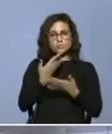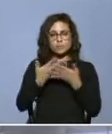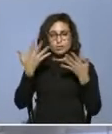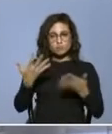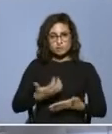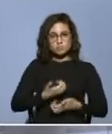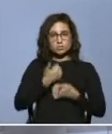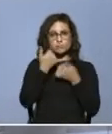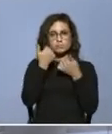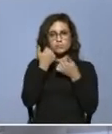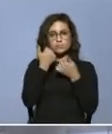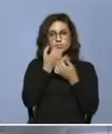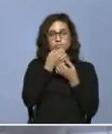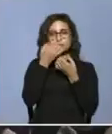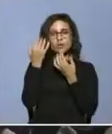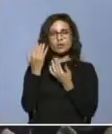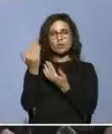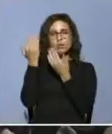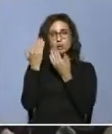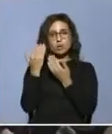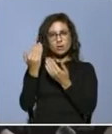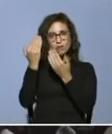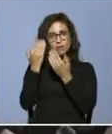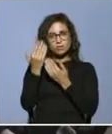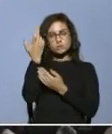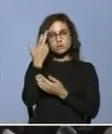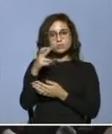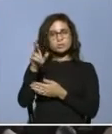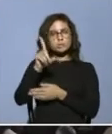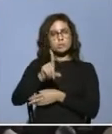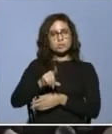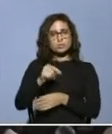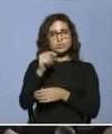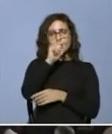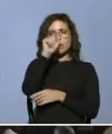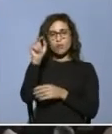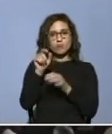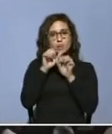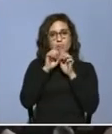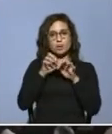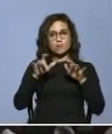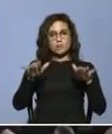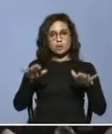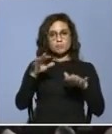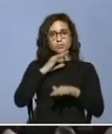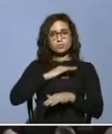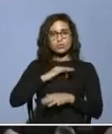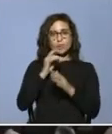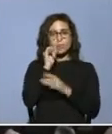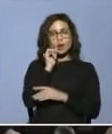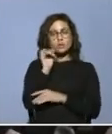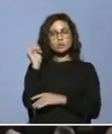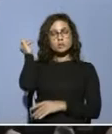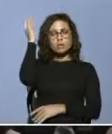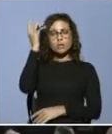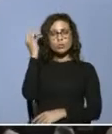salvação, dar-vos graças sempre e em toda a parte, Senhor, Pai Santo,